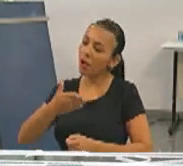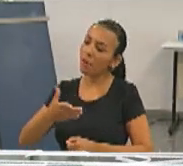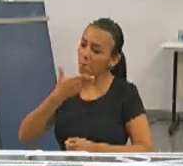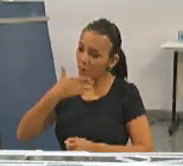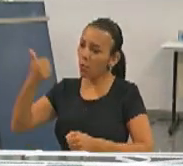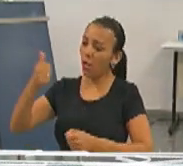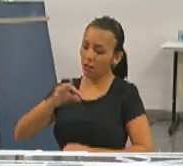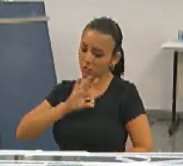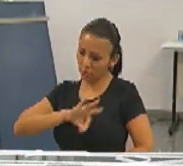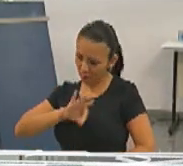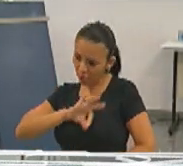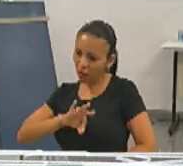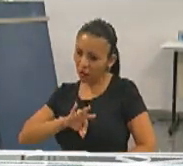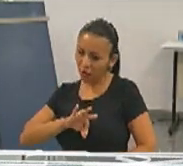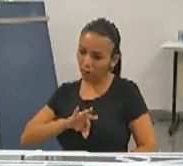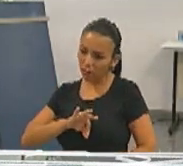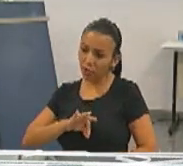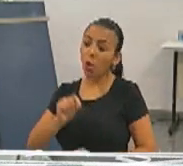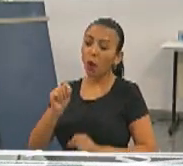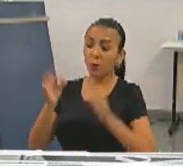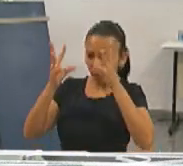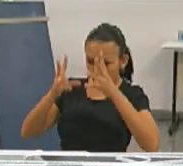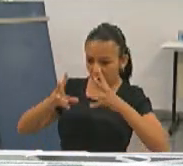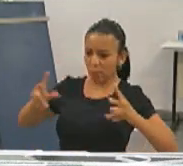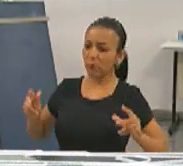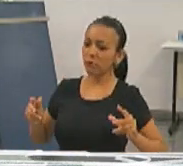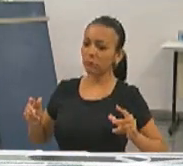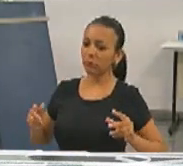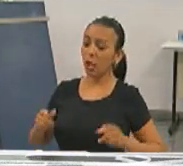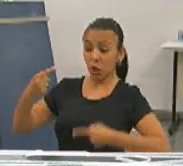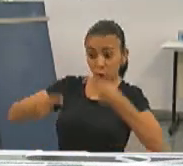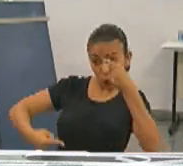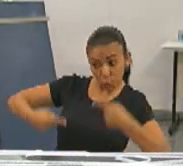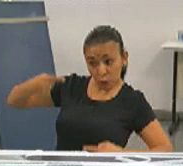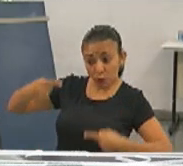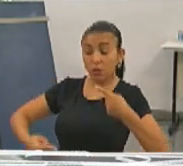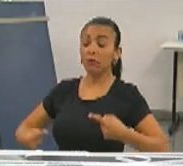transparência do processo e discussão sobre o pagamento de APH que é feito no HU.